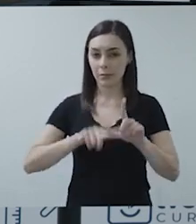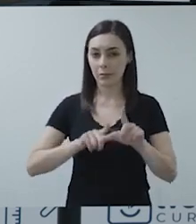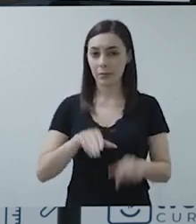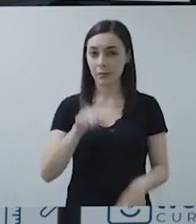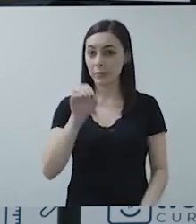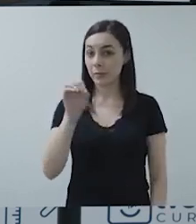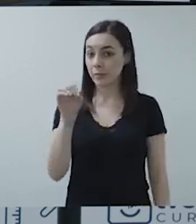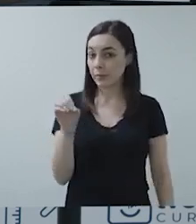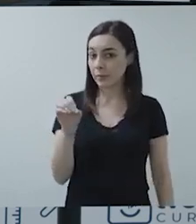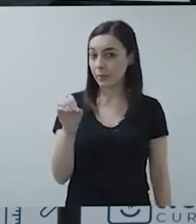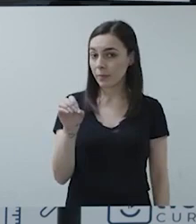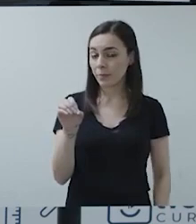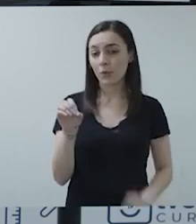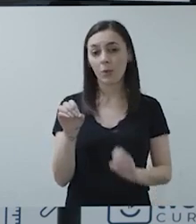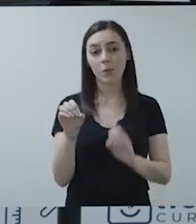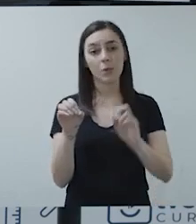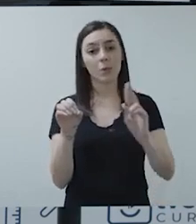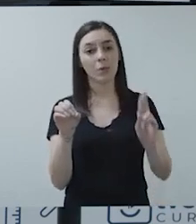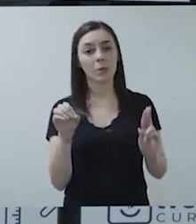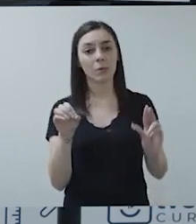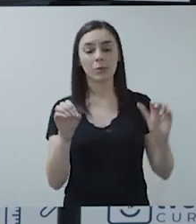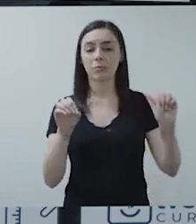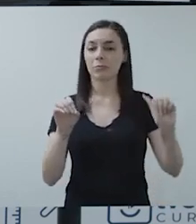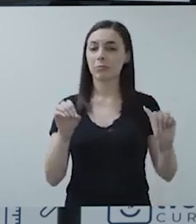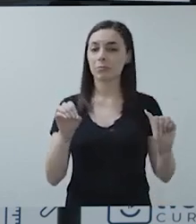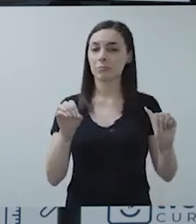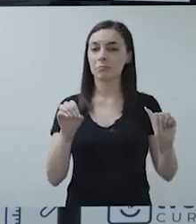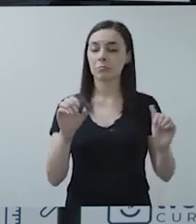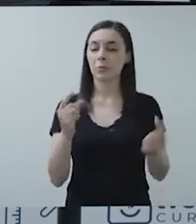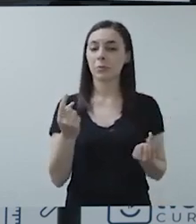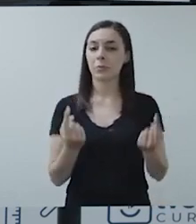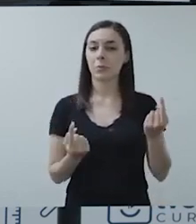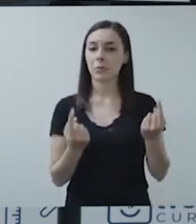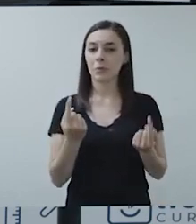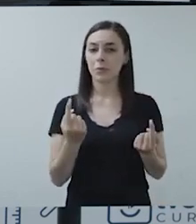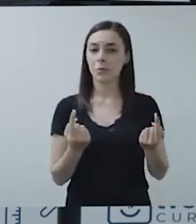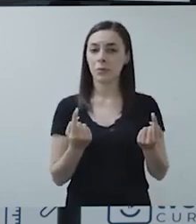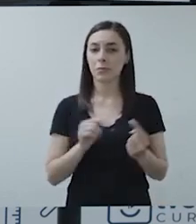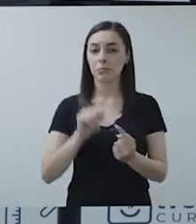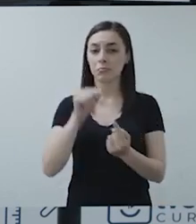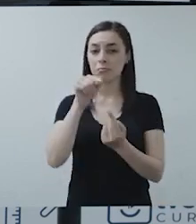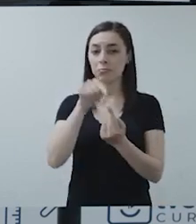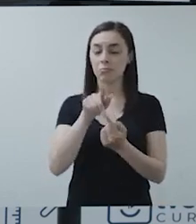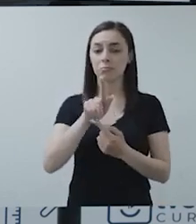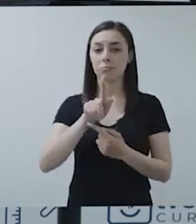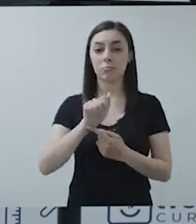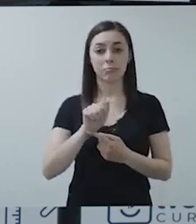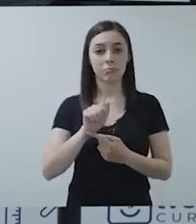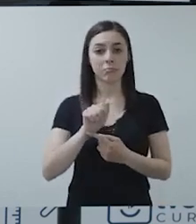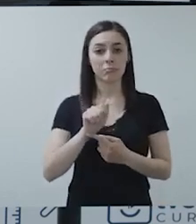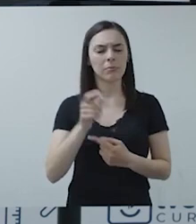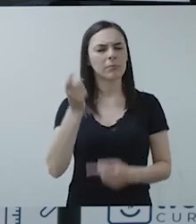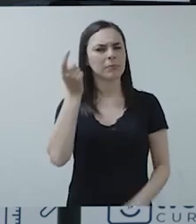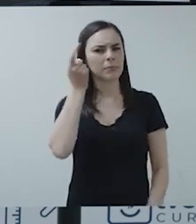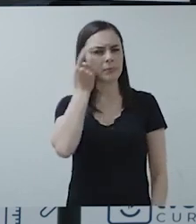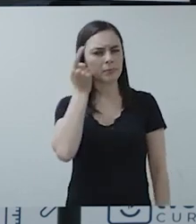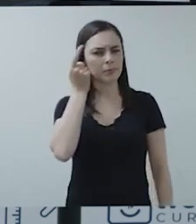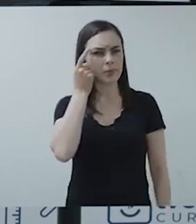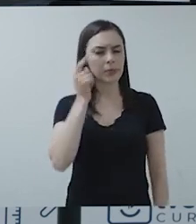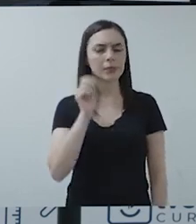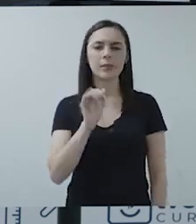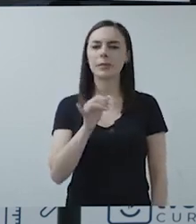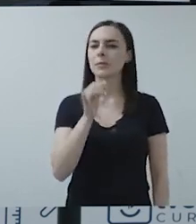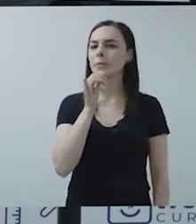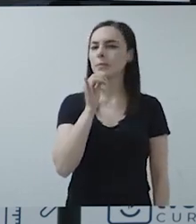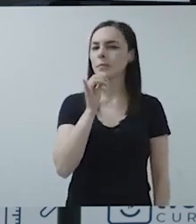O ou será que é a letra A para formar ga? Vamos pensar, se fosse